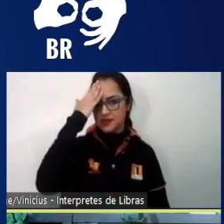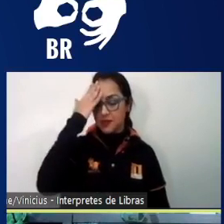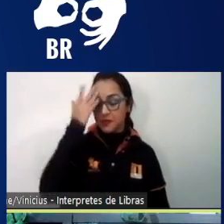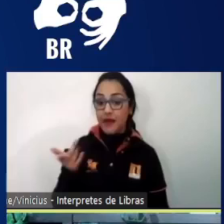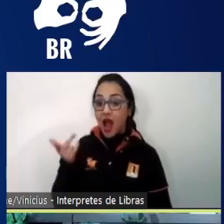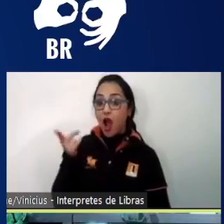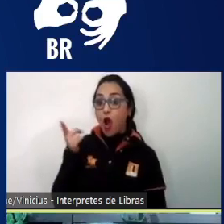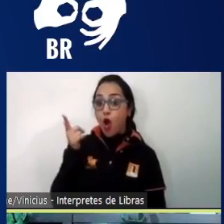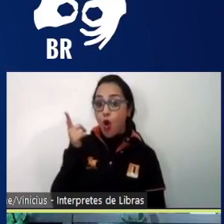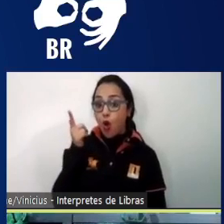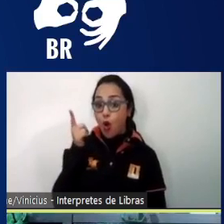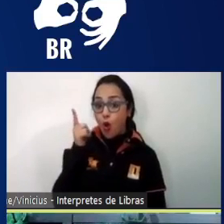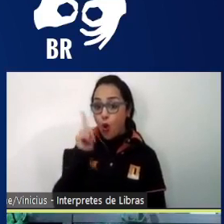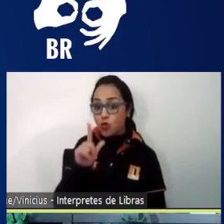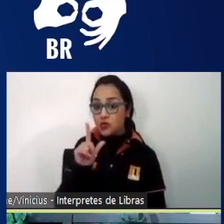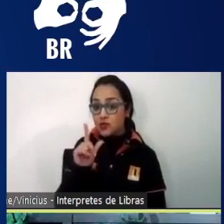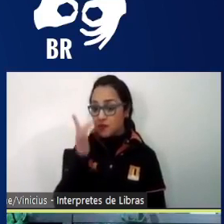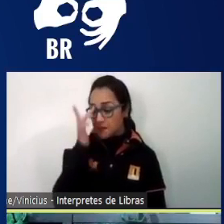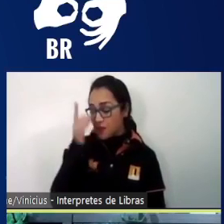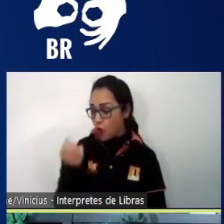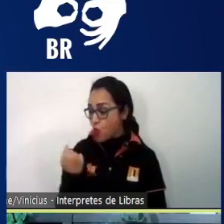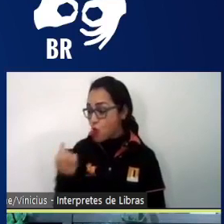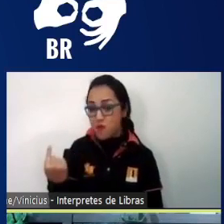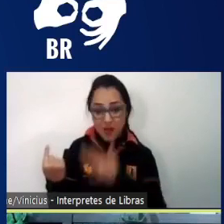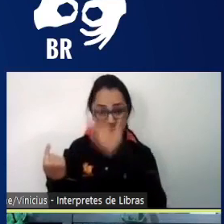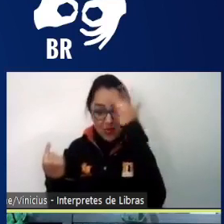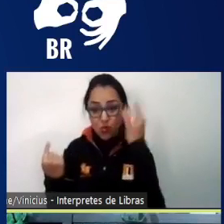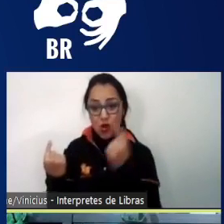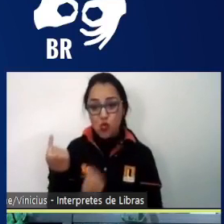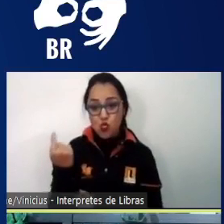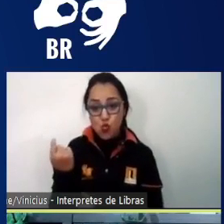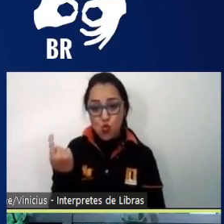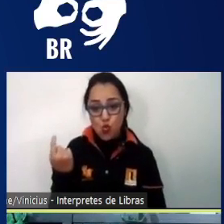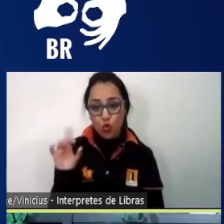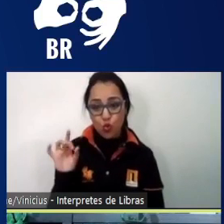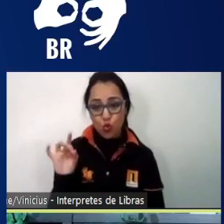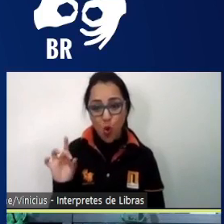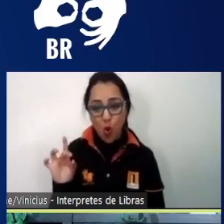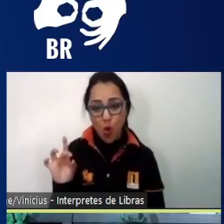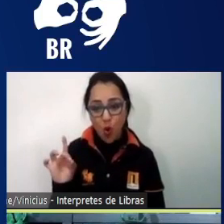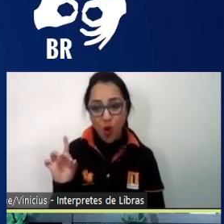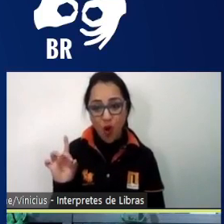realizada por uma só pessoa. Não pode.